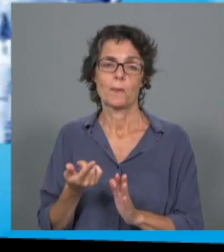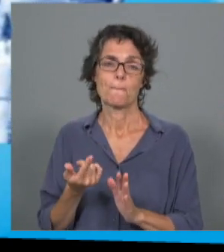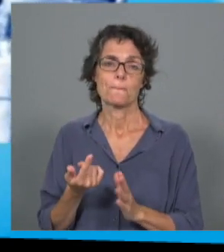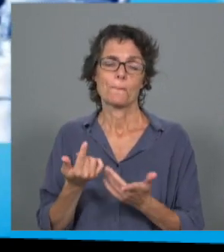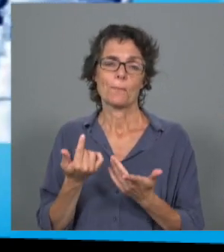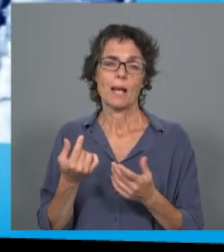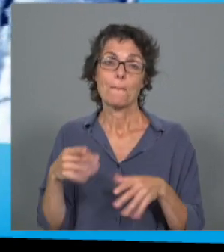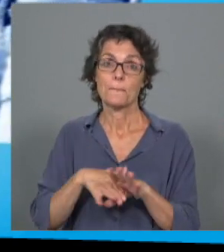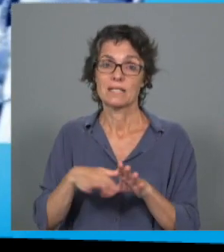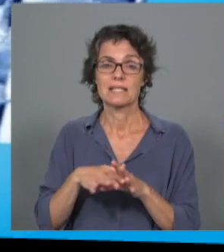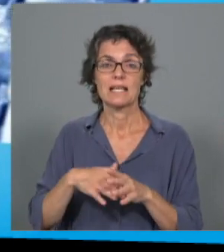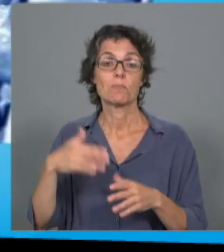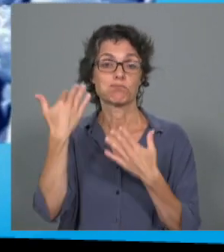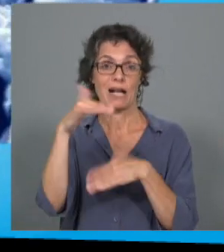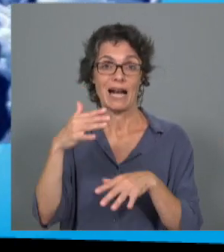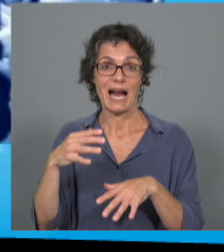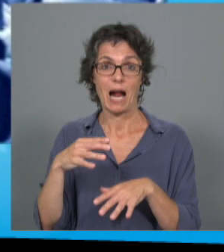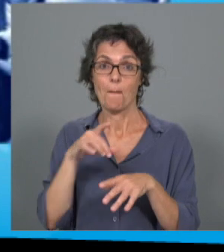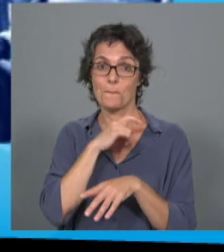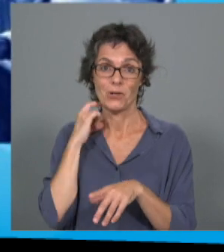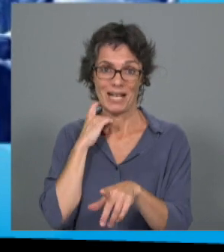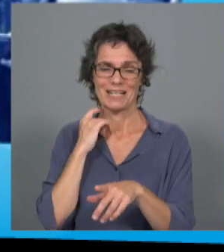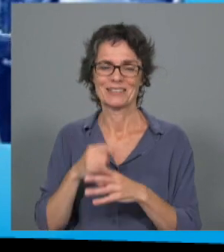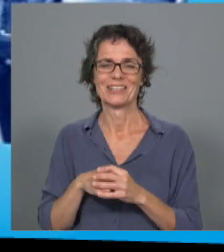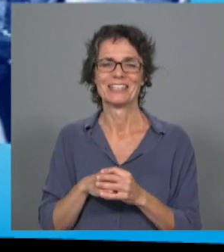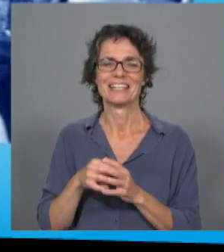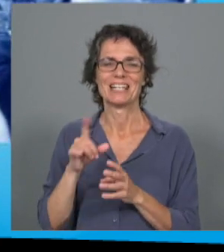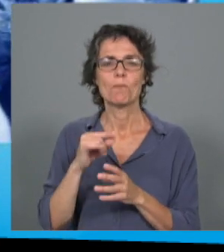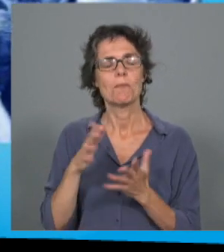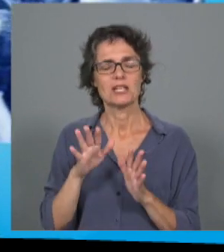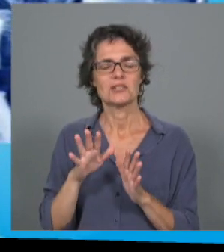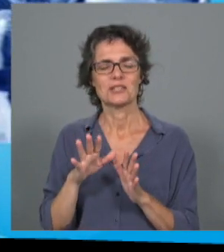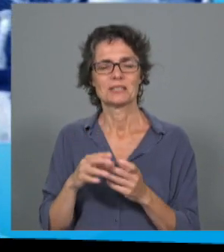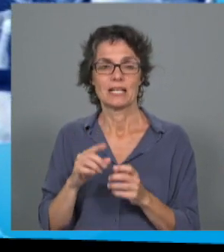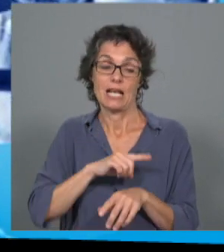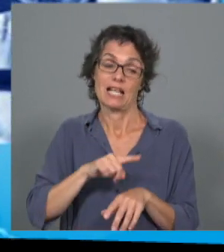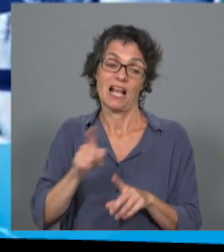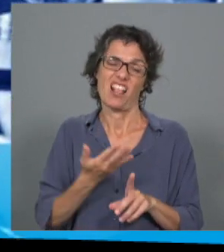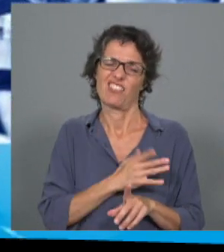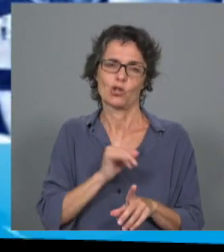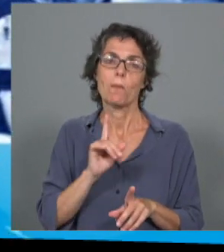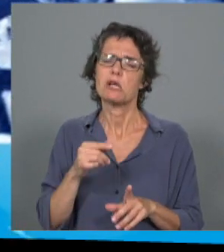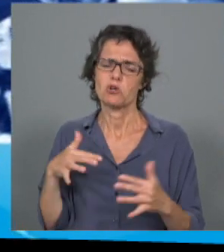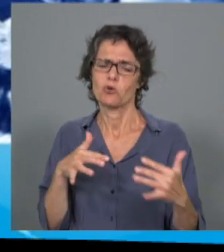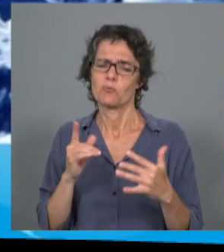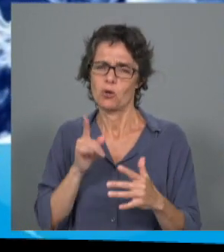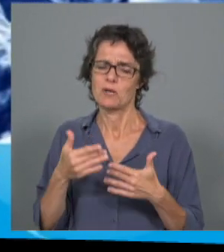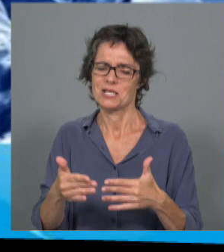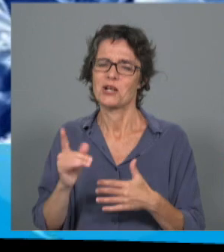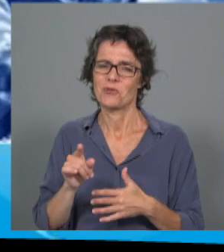não participámos nem este ano nem o ano passado devido à pandemia, mas já nos conseguimos reunir novamente para jogar futebol. Foi uma mais-valia, sem dúvida. De